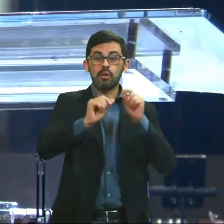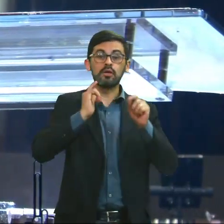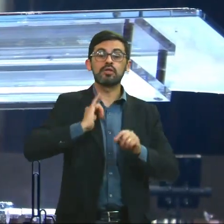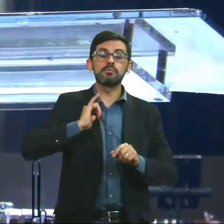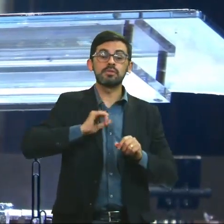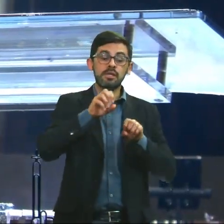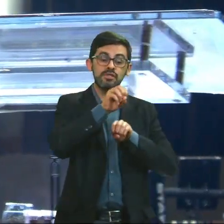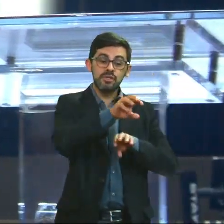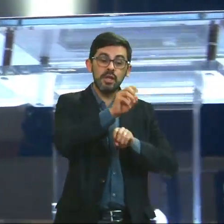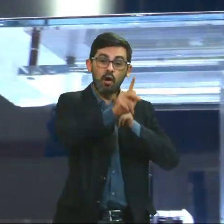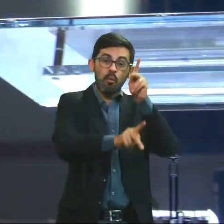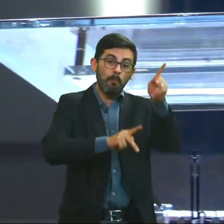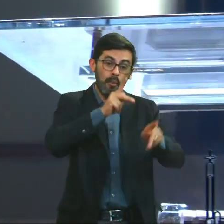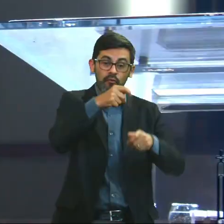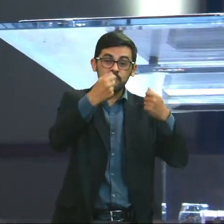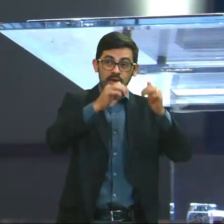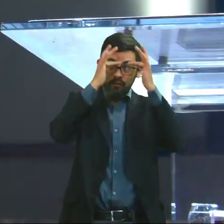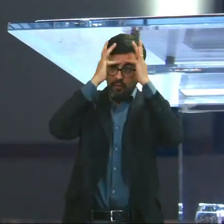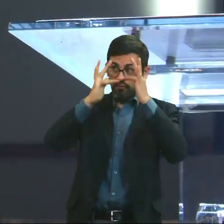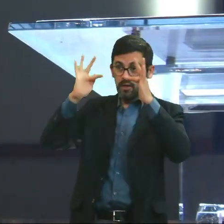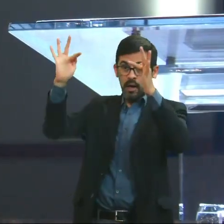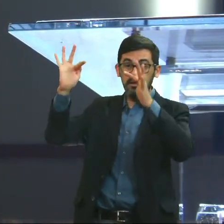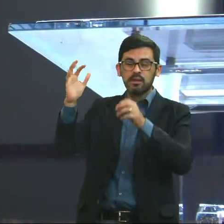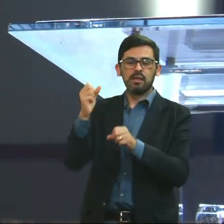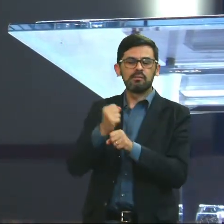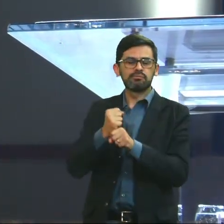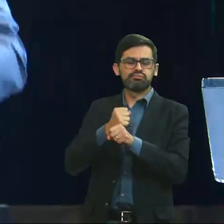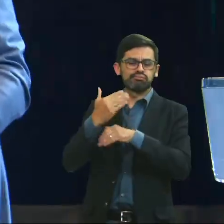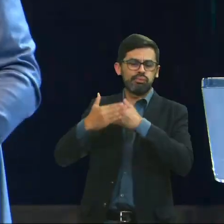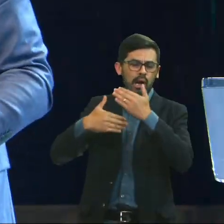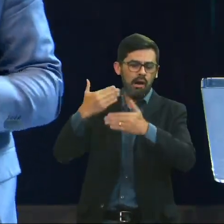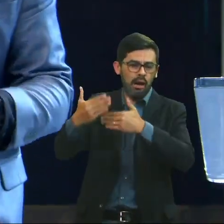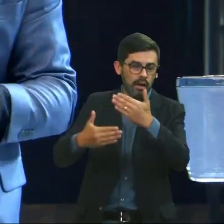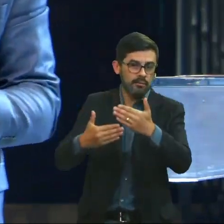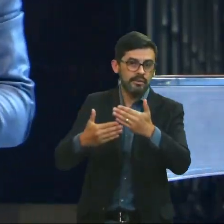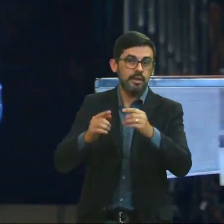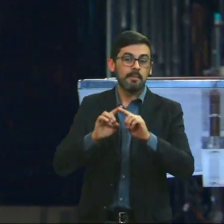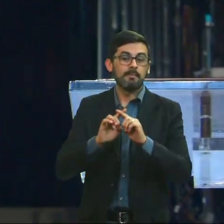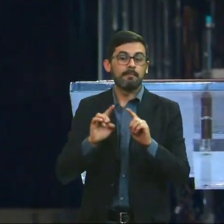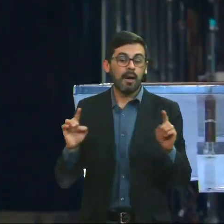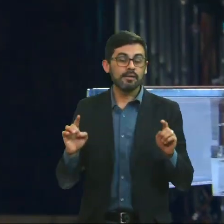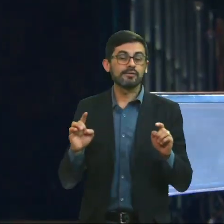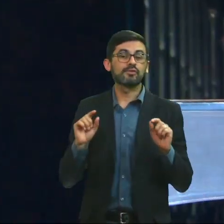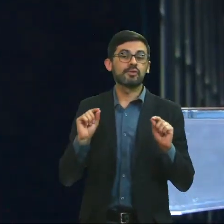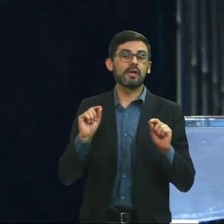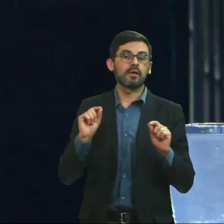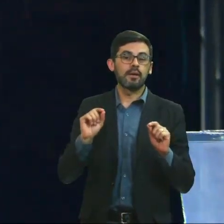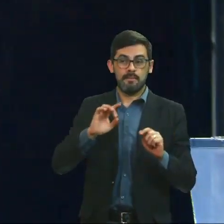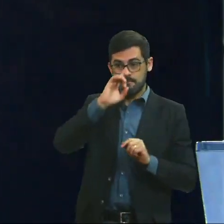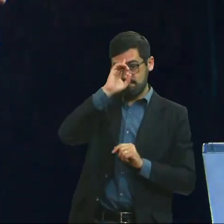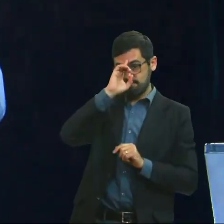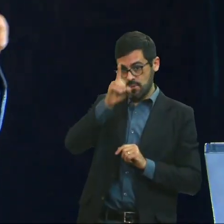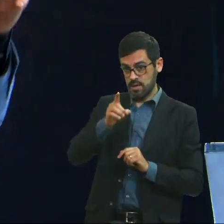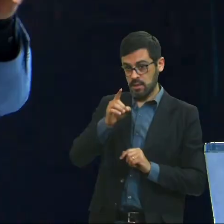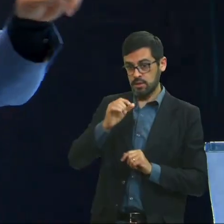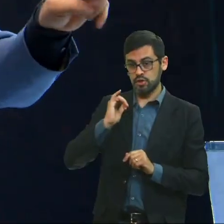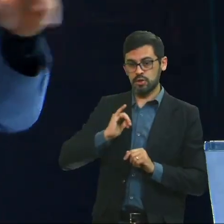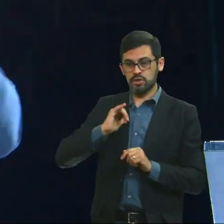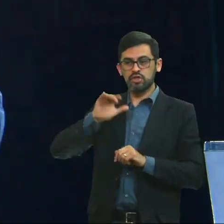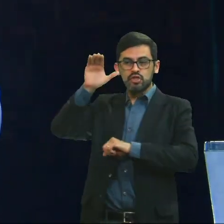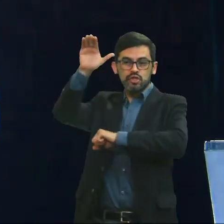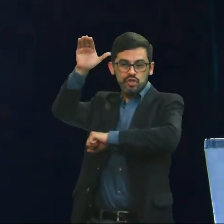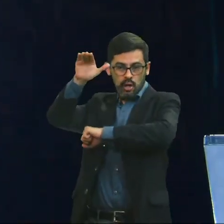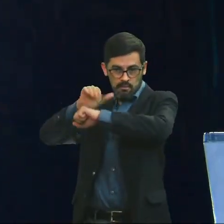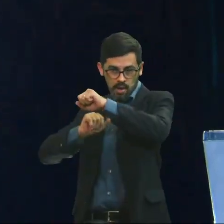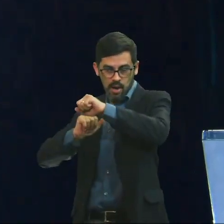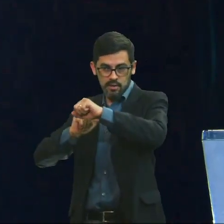seu povo que eles tinham que ser fiéis ao longo do tempo. E ele então manda Jeremias chamar Jonadab,